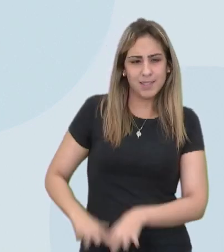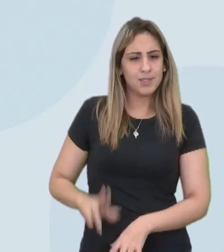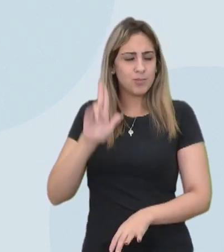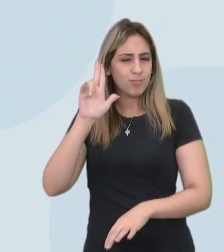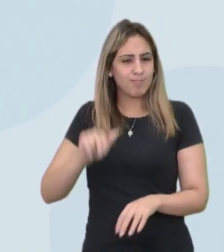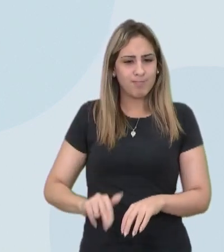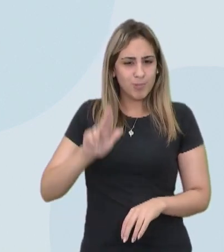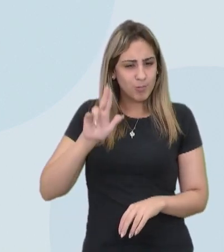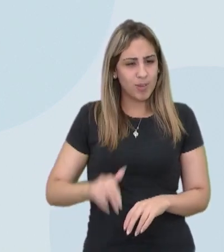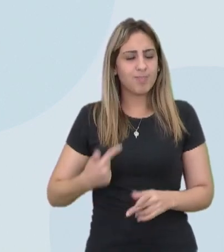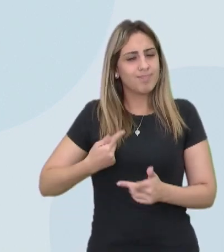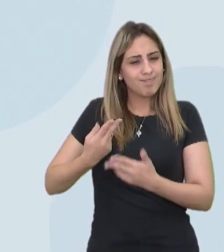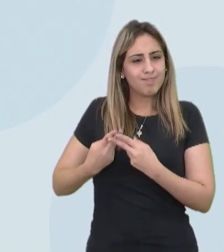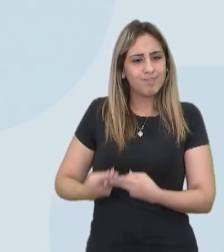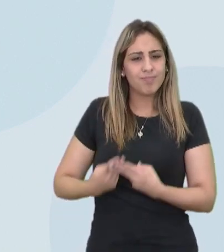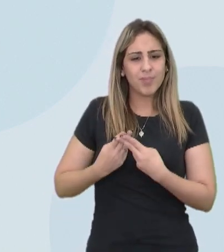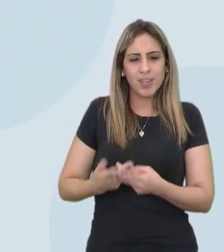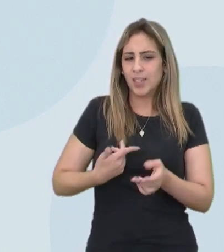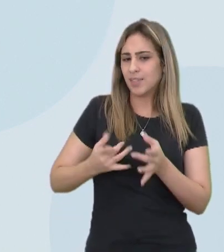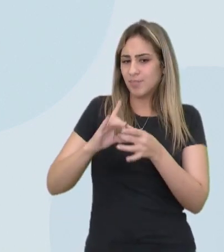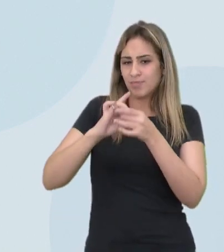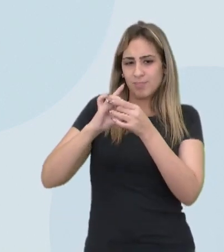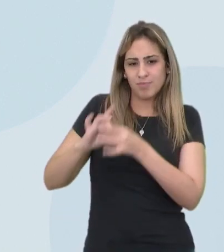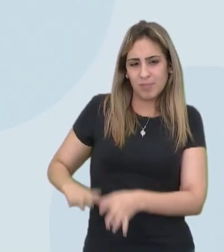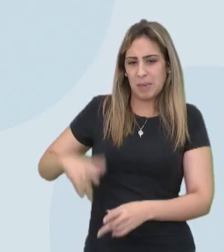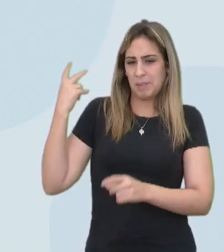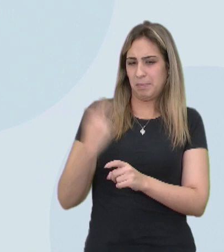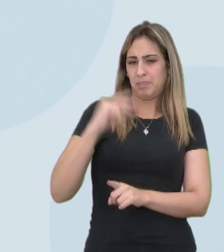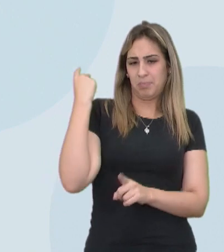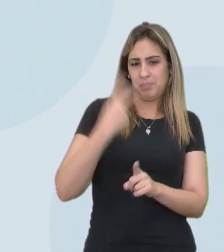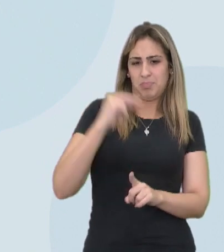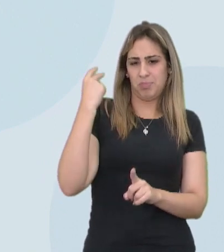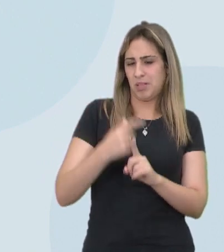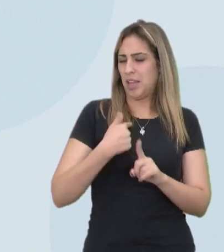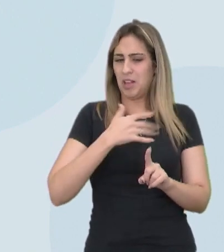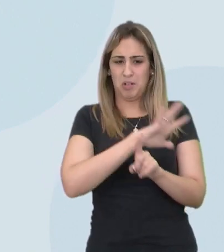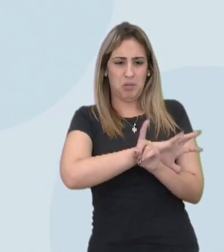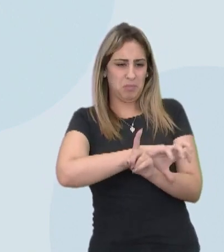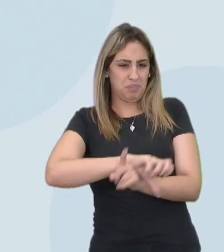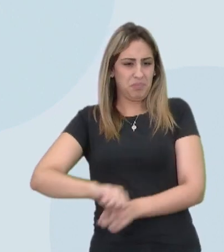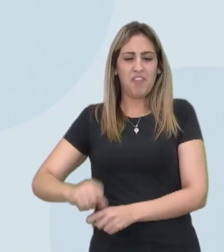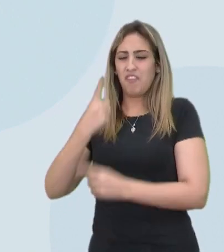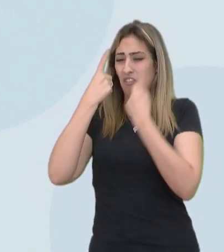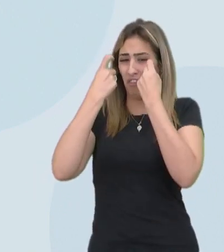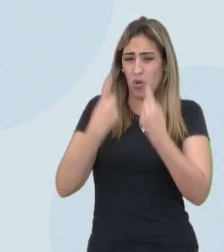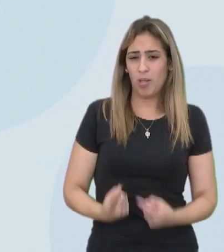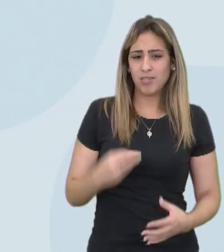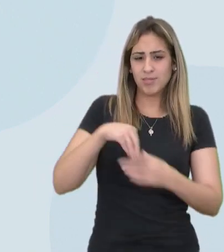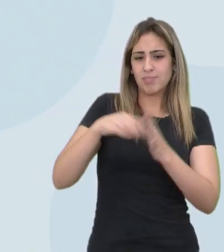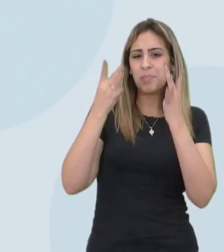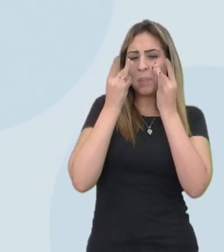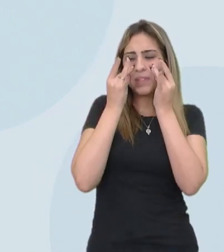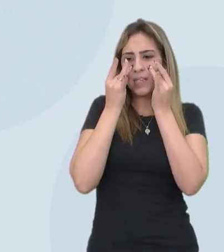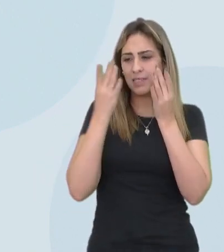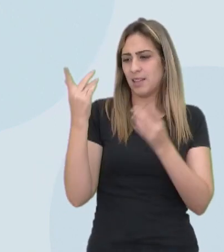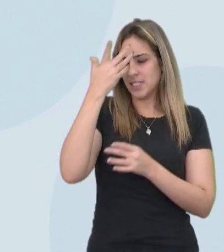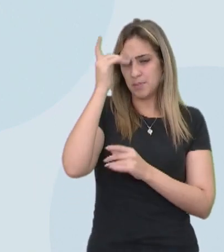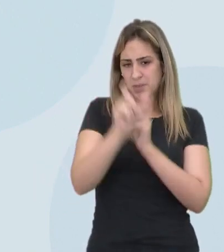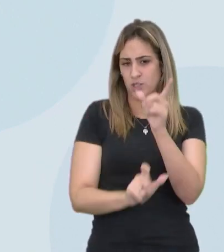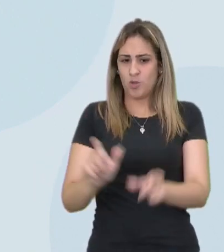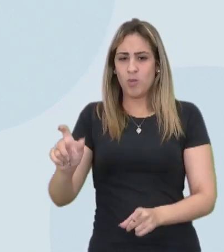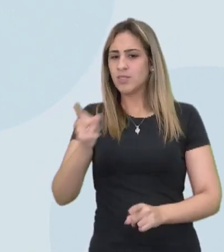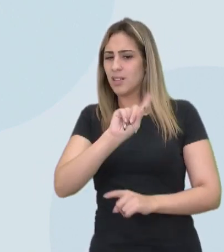desisto. Eu não levei chibatadas em praça pública. Eu não fui arrancada com violência na presença dos meus. Eu não